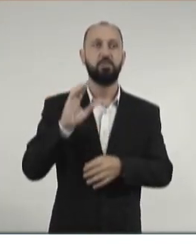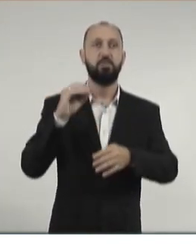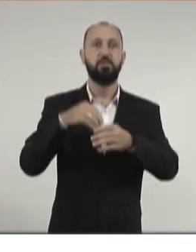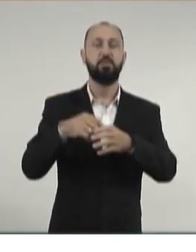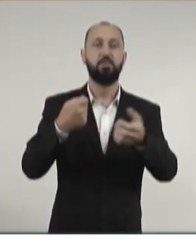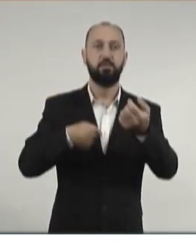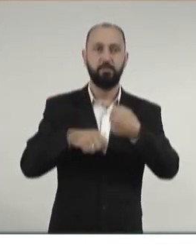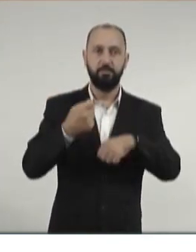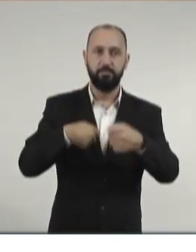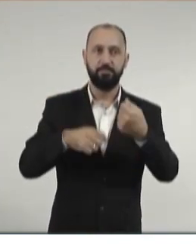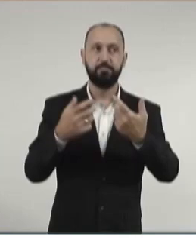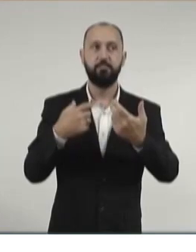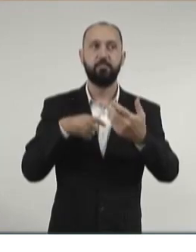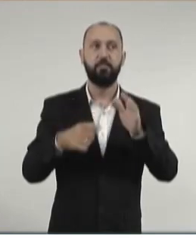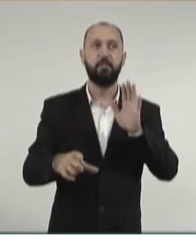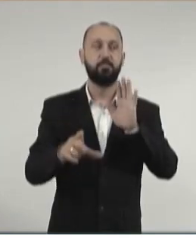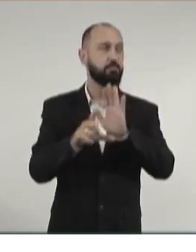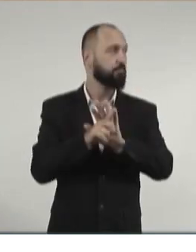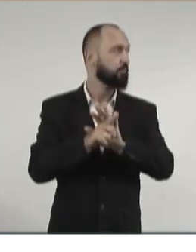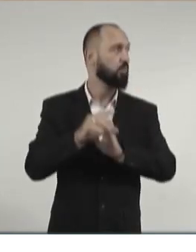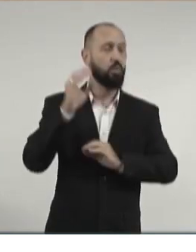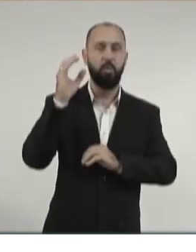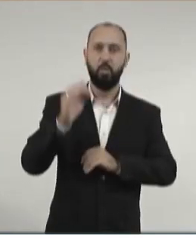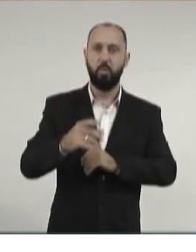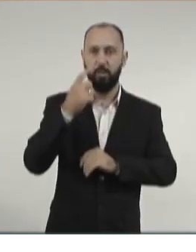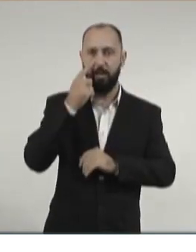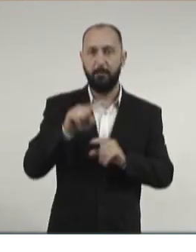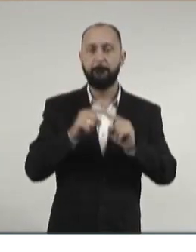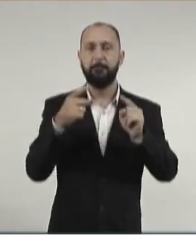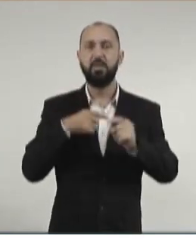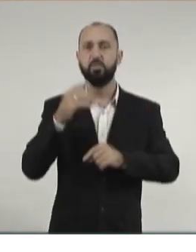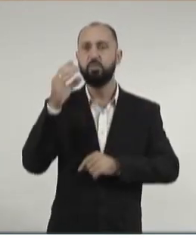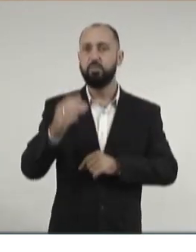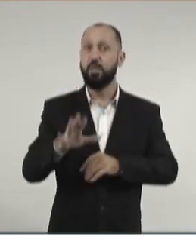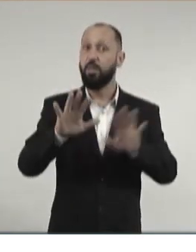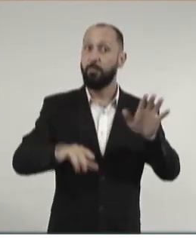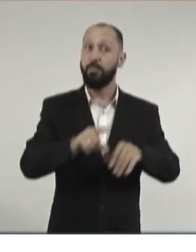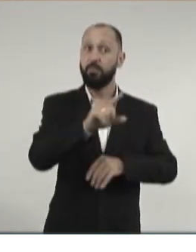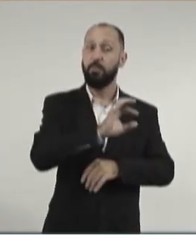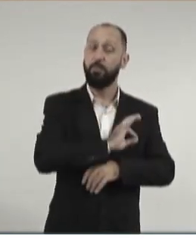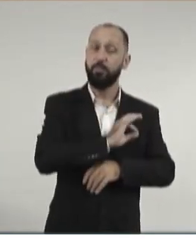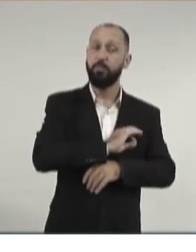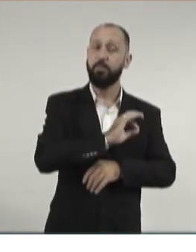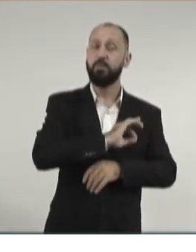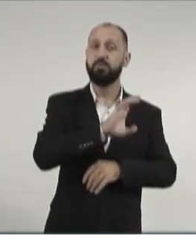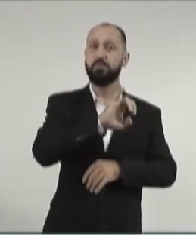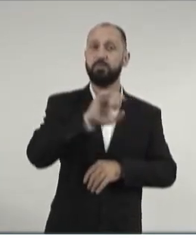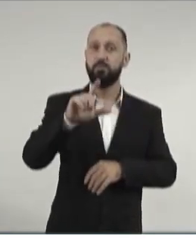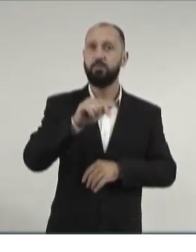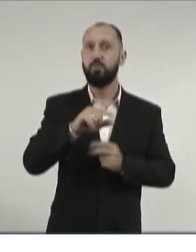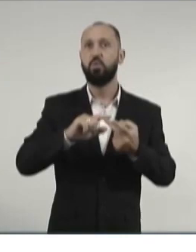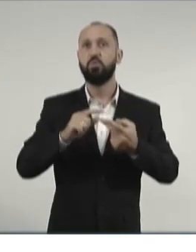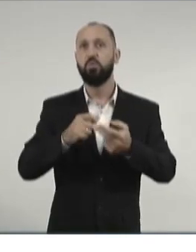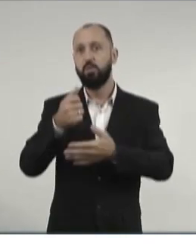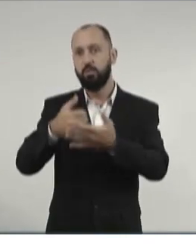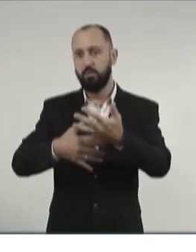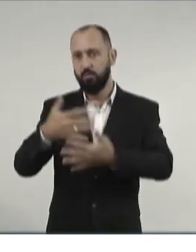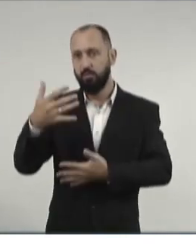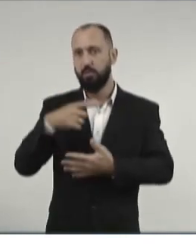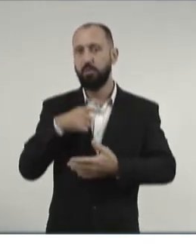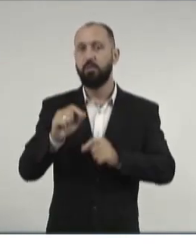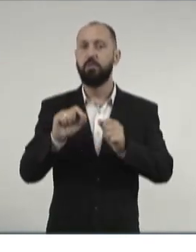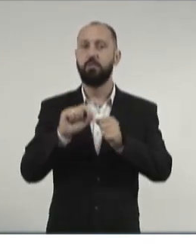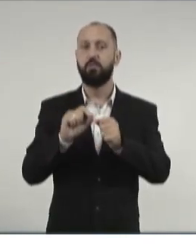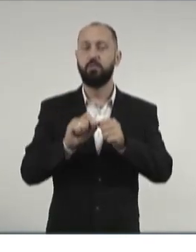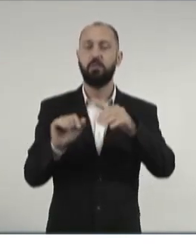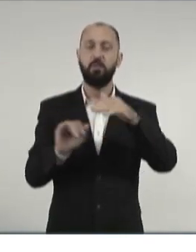esfera administrativa, que é a lei de crimes ambientais. Mas a parte criminal compete à Polícia Civil e ao Ministério Público. Então, todo o auto de infração que é emitido